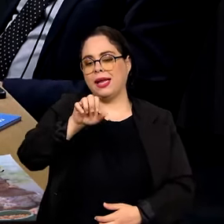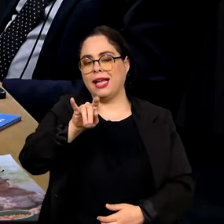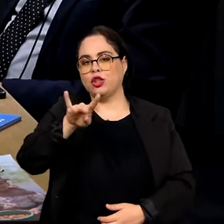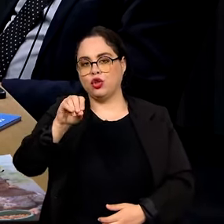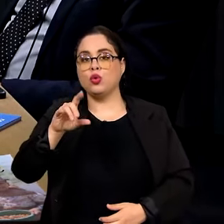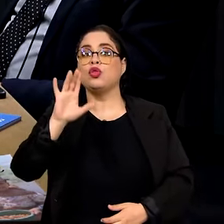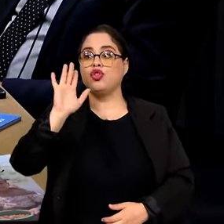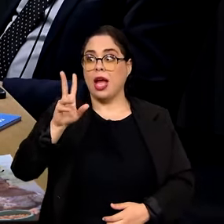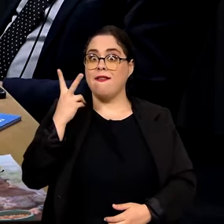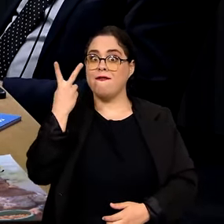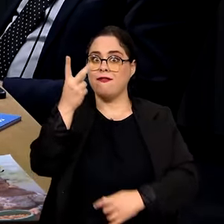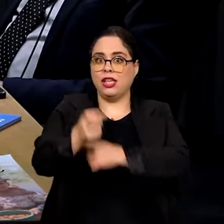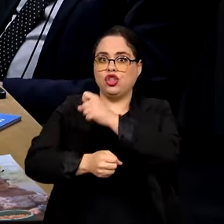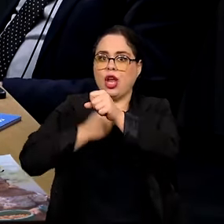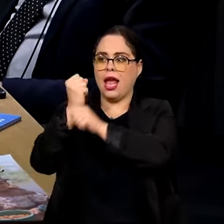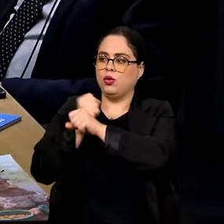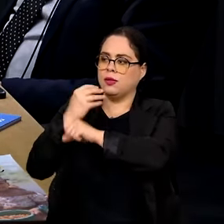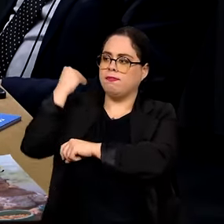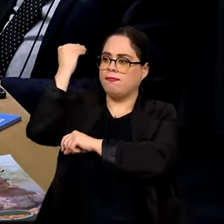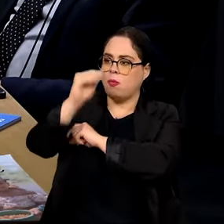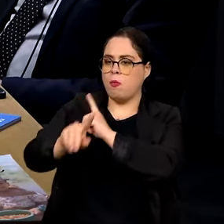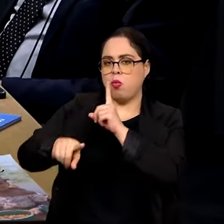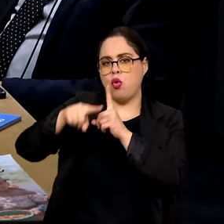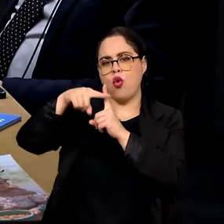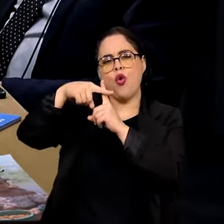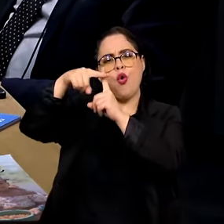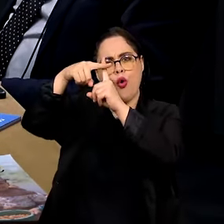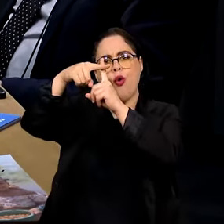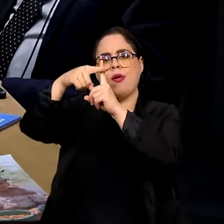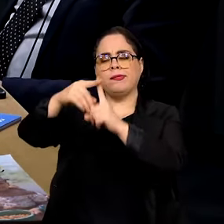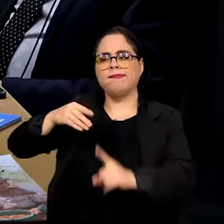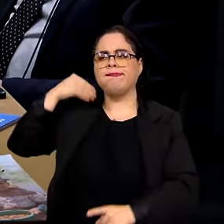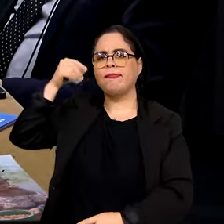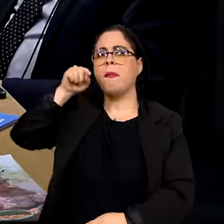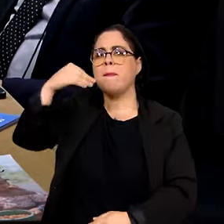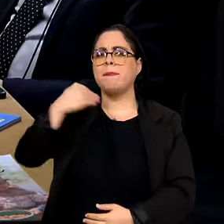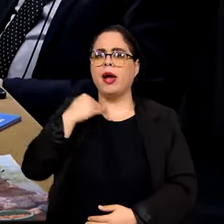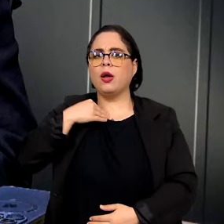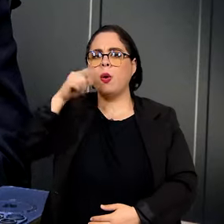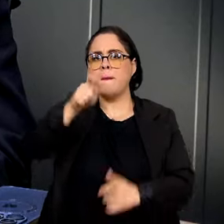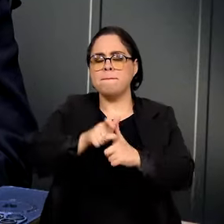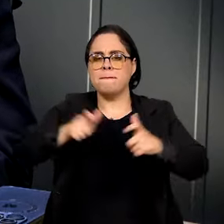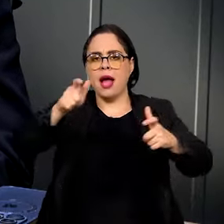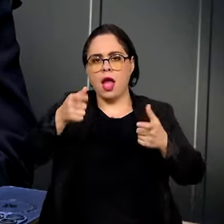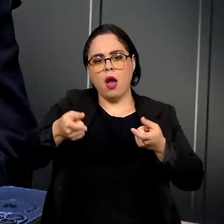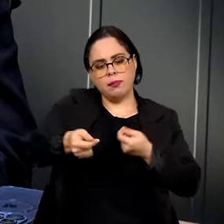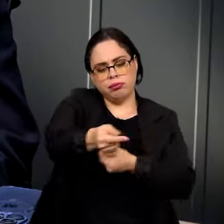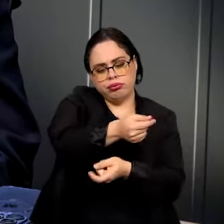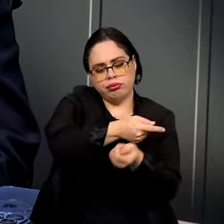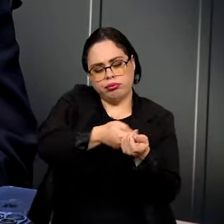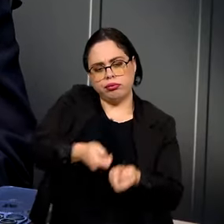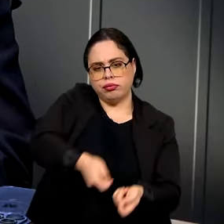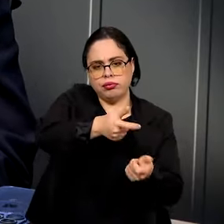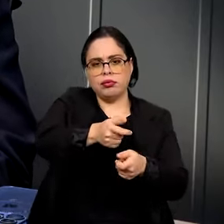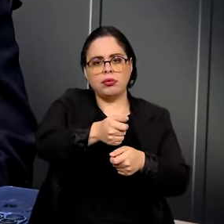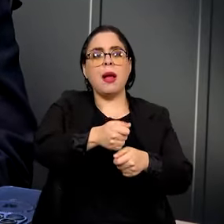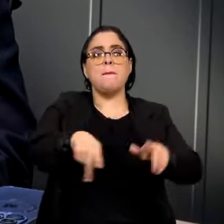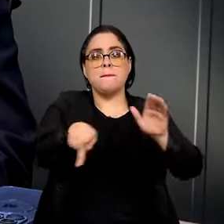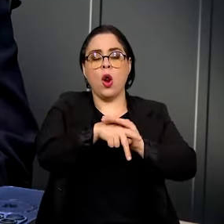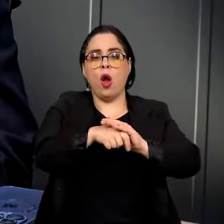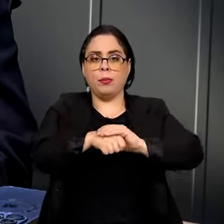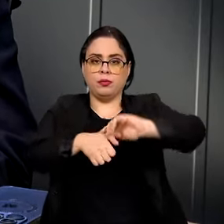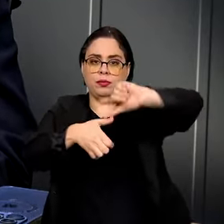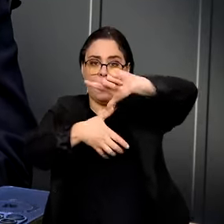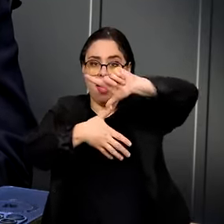de experiência positiva e se tornou o o banco que mais financia microcrédito em toda a